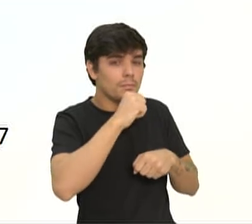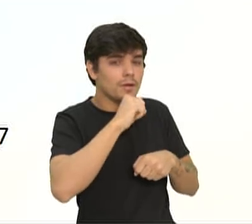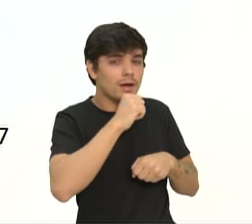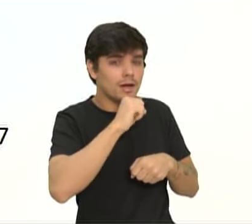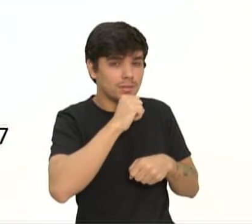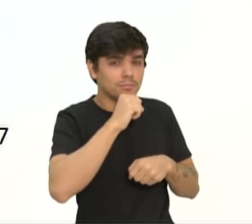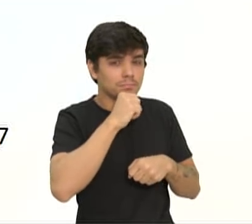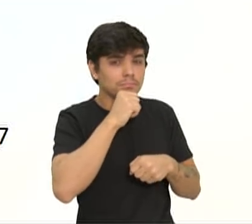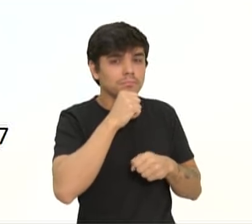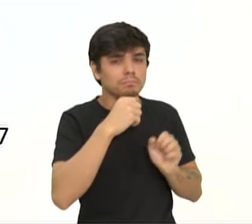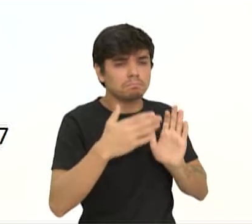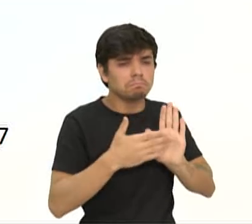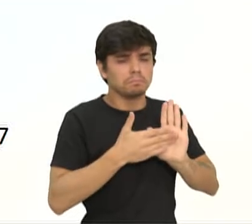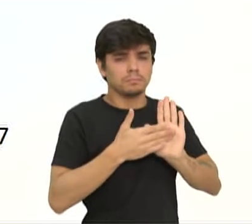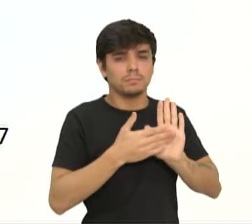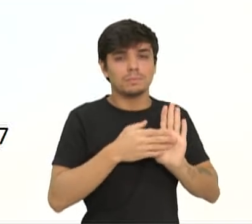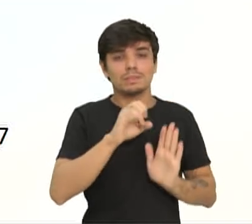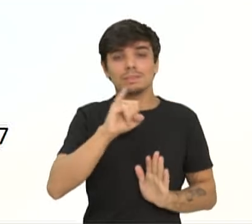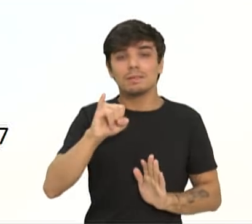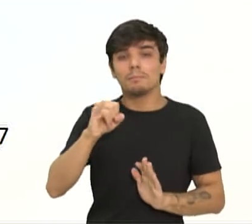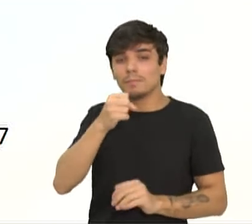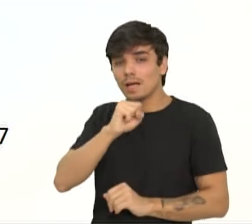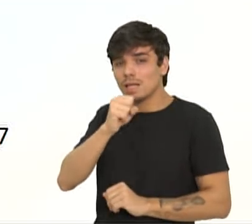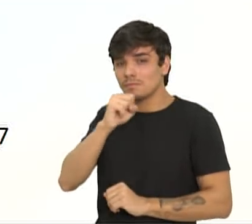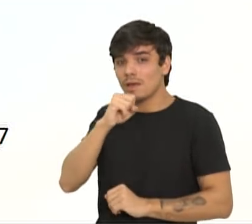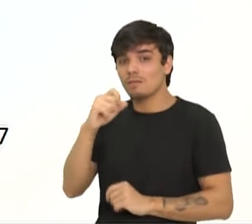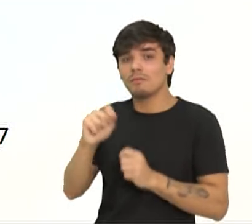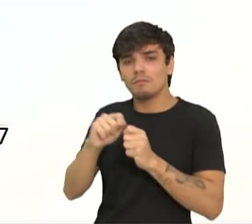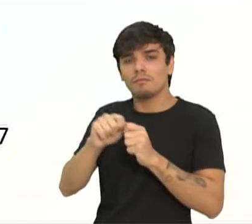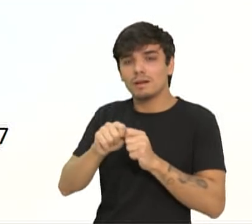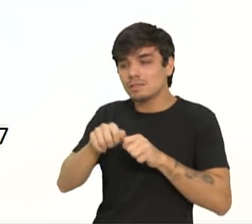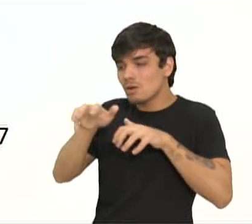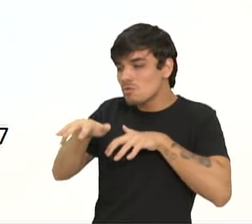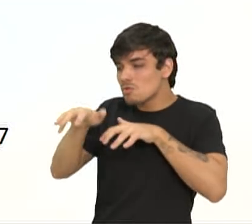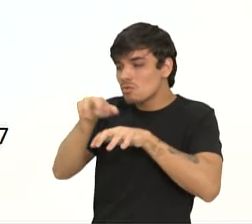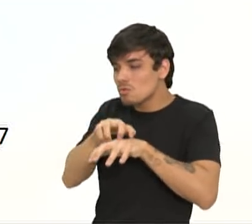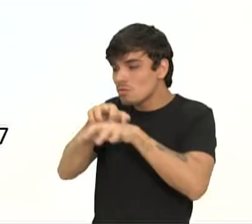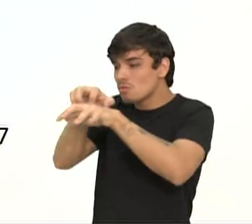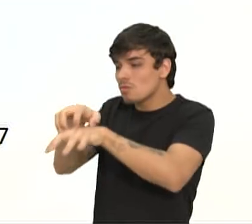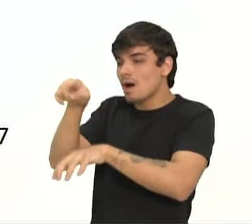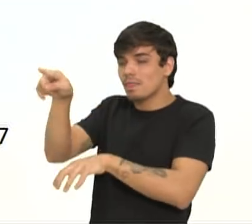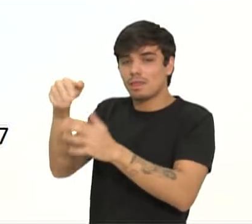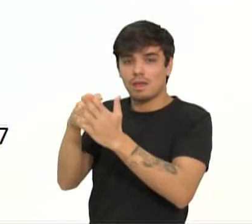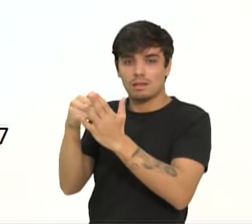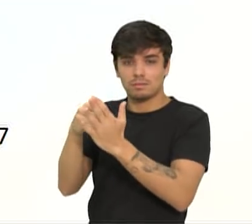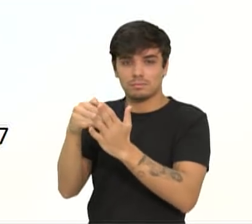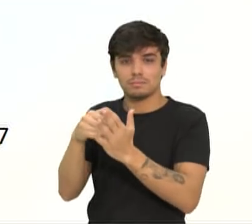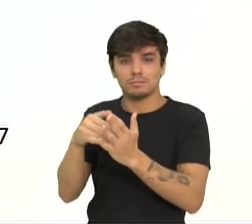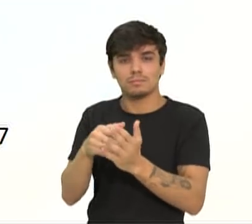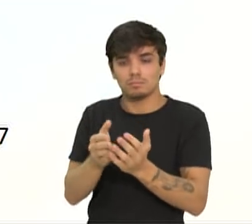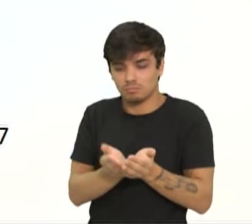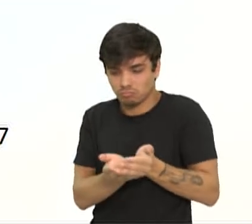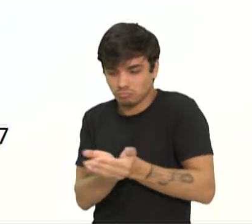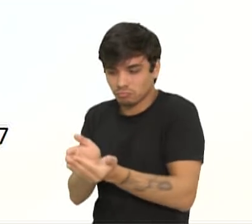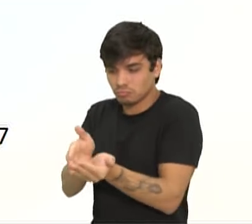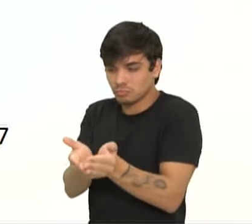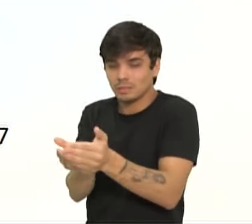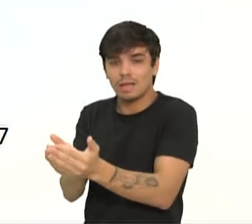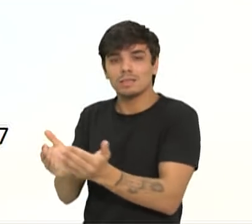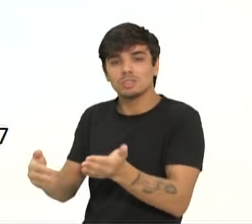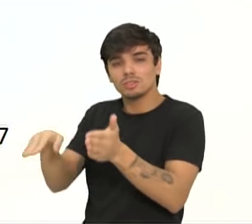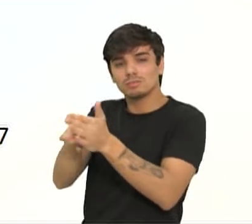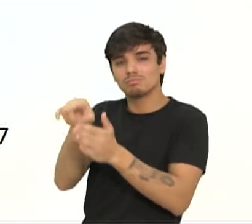faremos uma excursão à ilha. Arranjaremos canoas apropriadas e iremos até